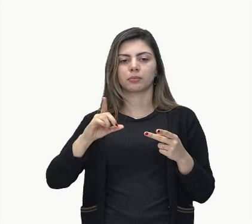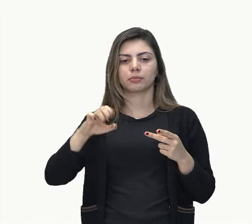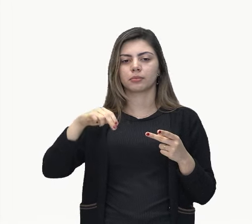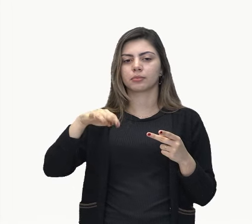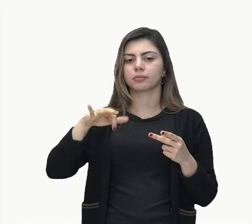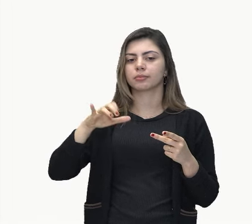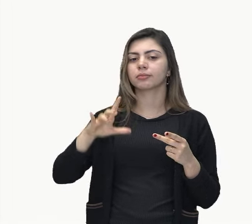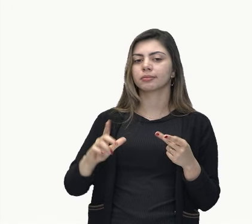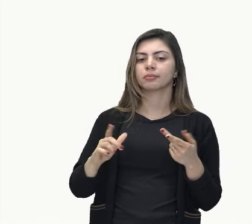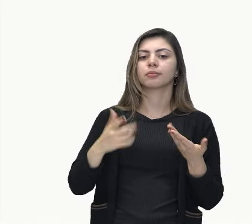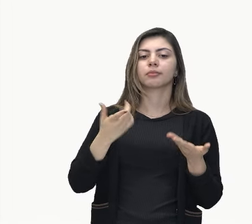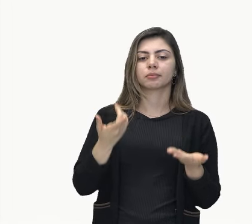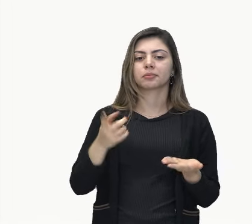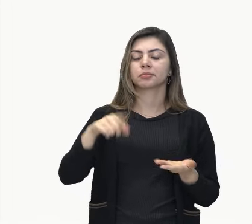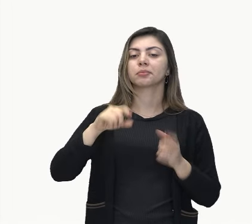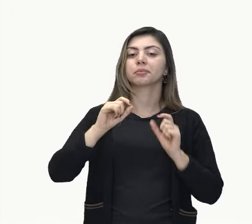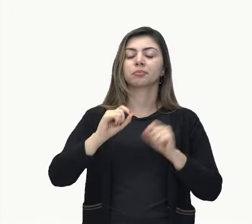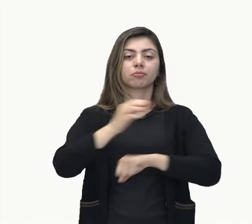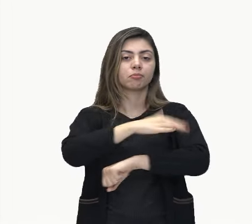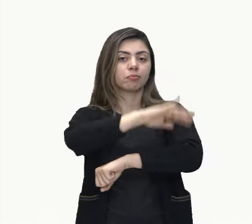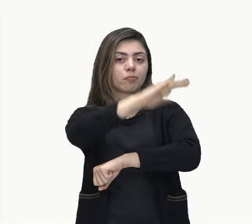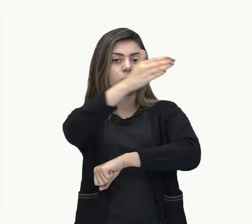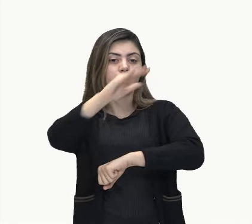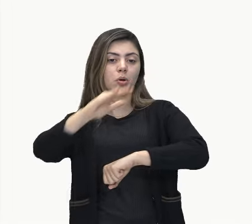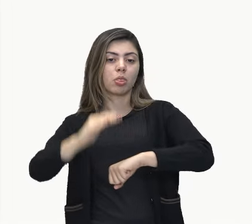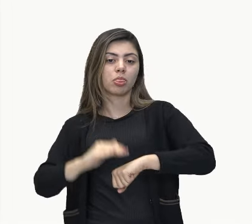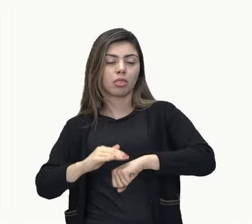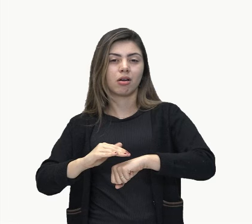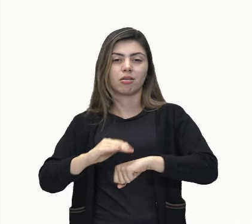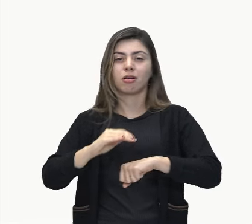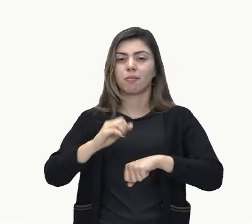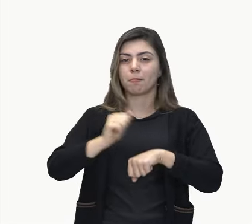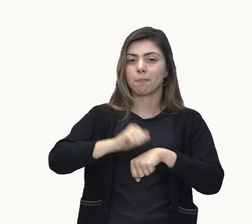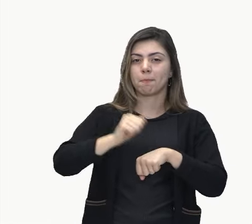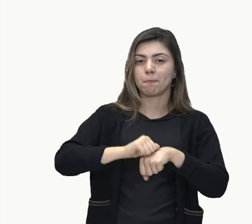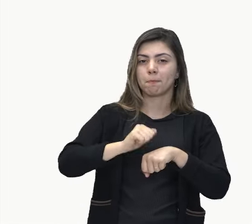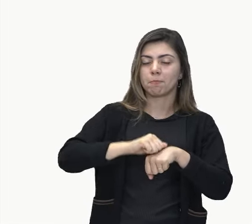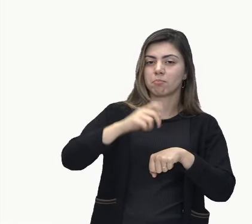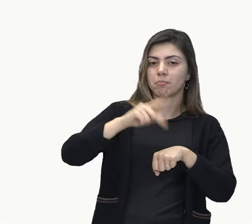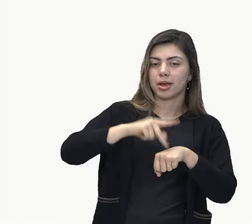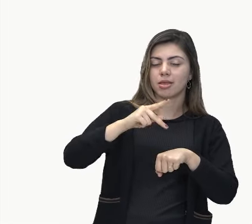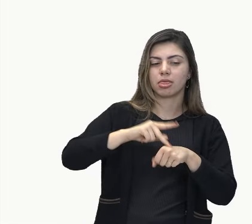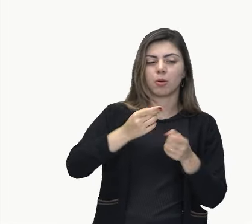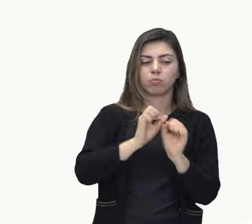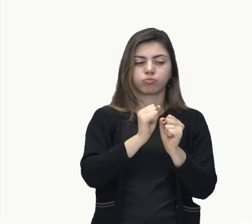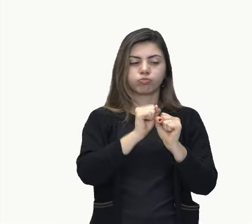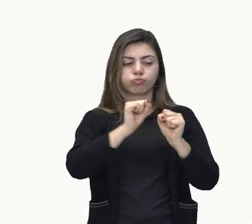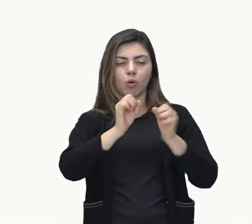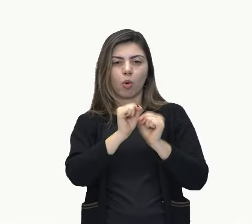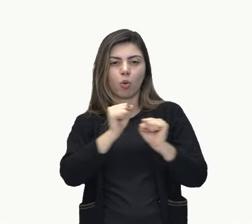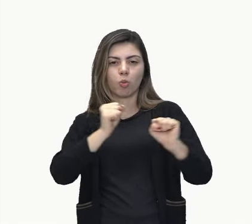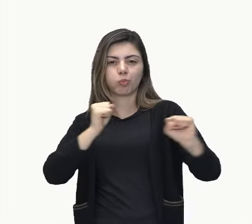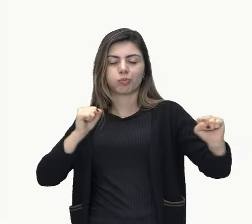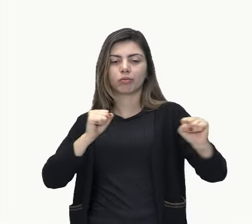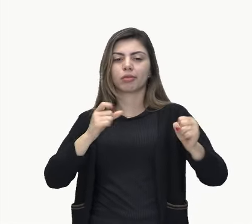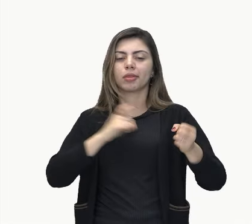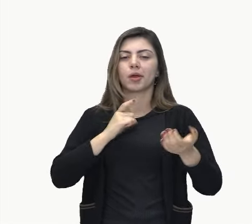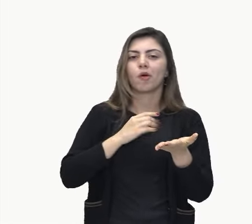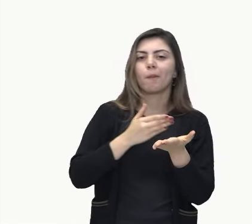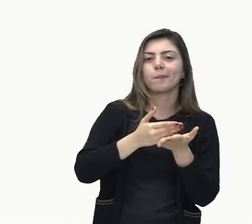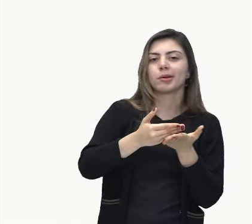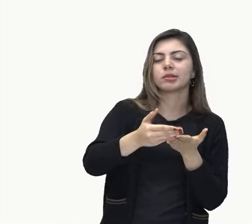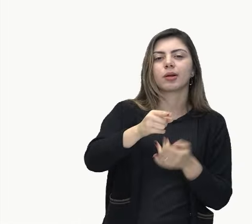aí das montanhas rochosas, já iniciando ali desde o